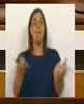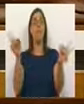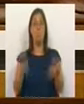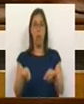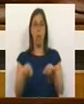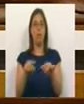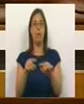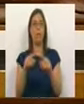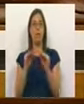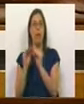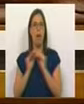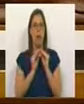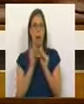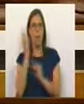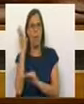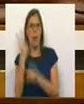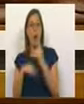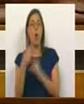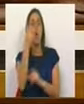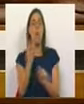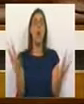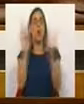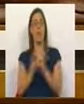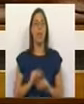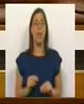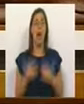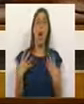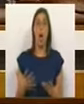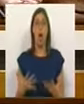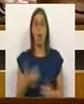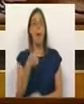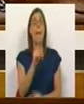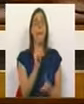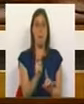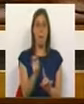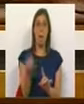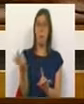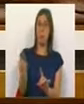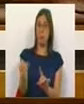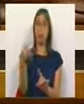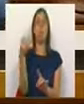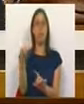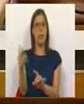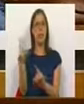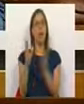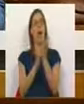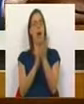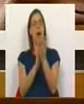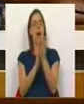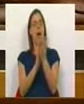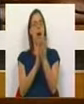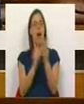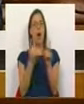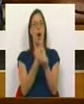Voltaram os calotes. Só há uma novidade. Agora o Bloco de Esquerda e o PCP batem palmas